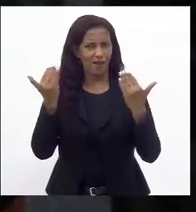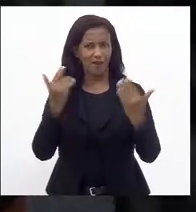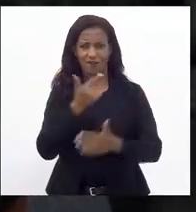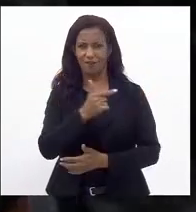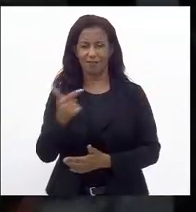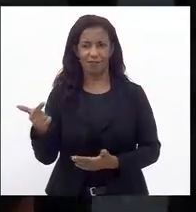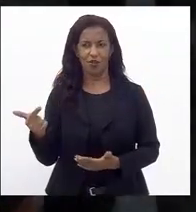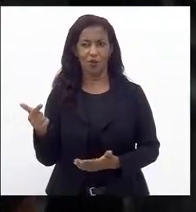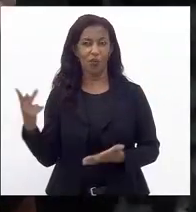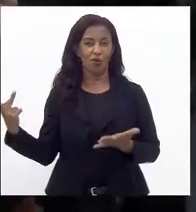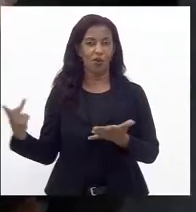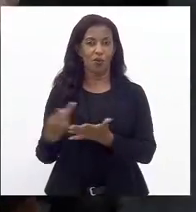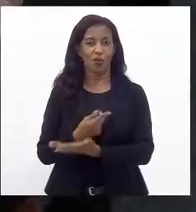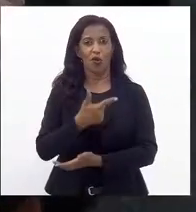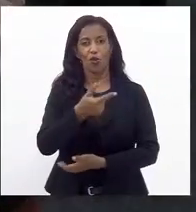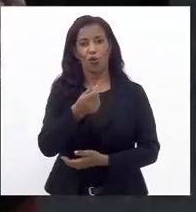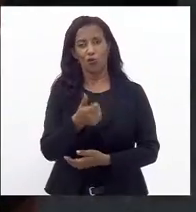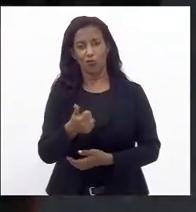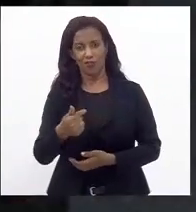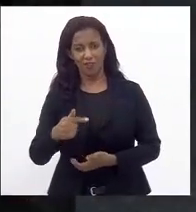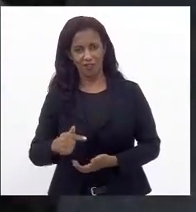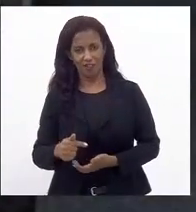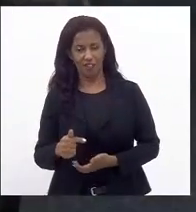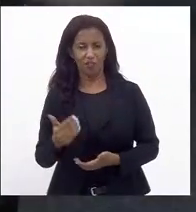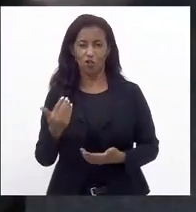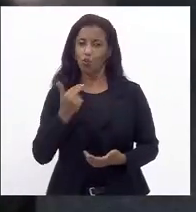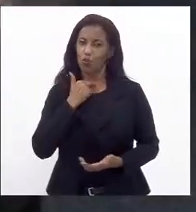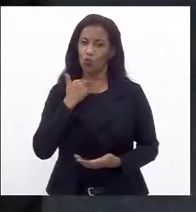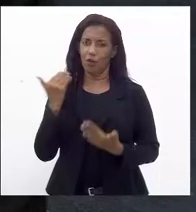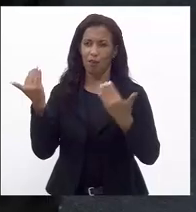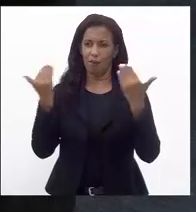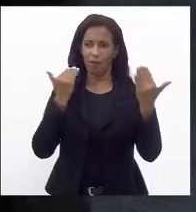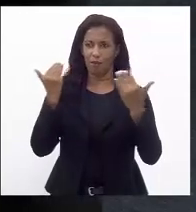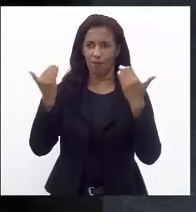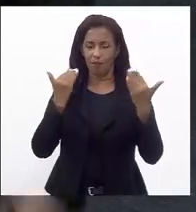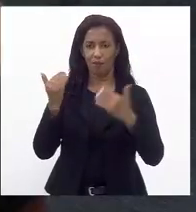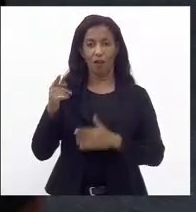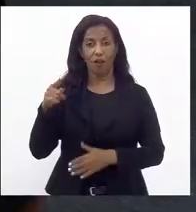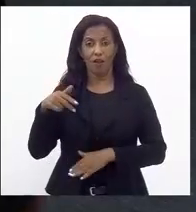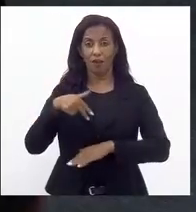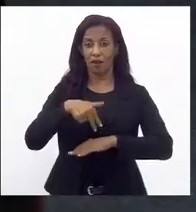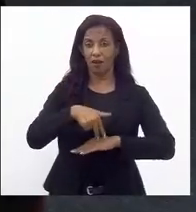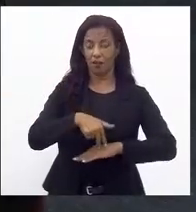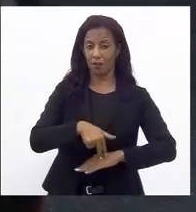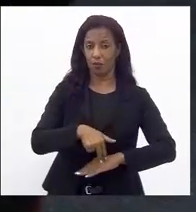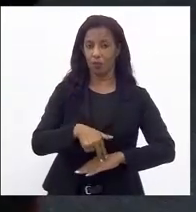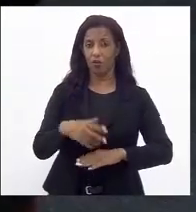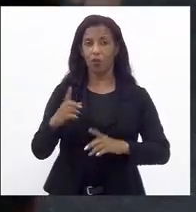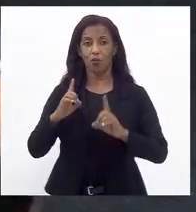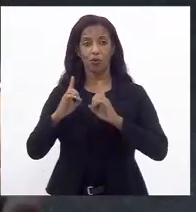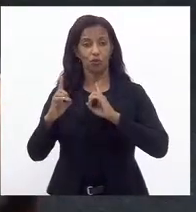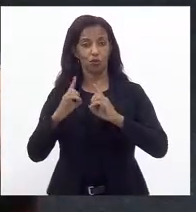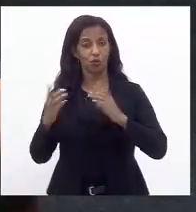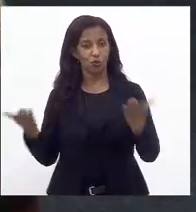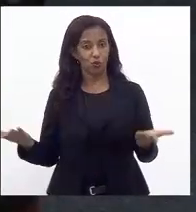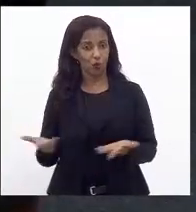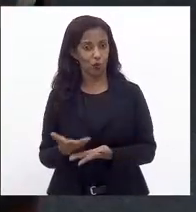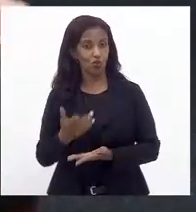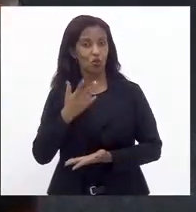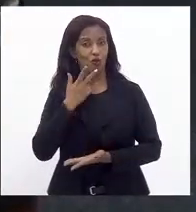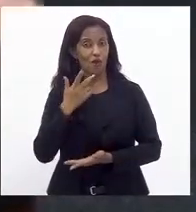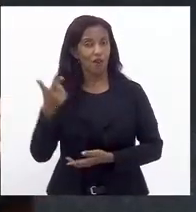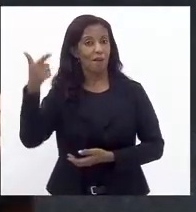para comparar com o que aconteceu em 2017 também para comparar aliás aquela Tribuna ali quando discutir a matéria hoje